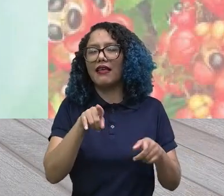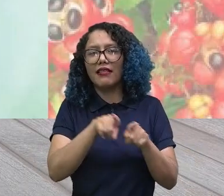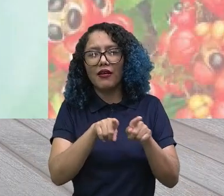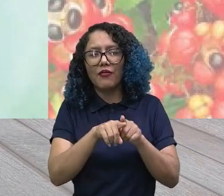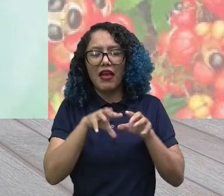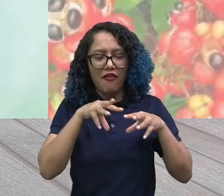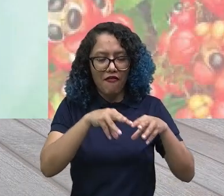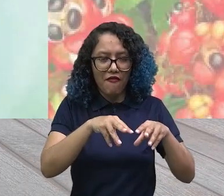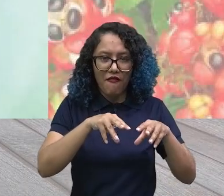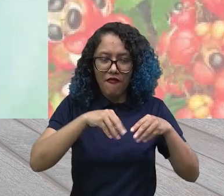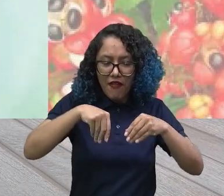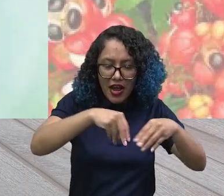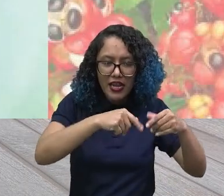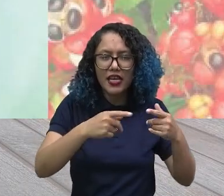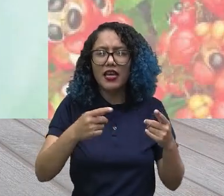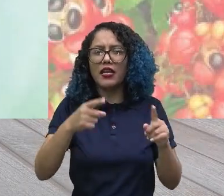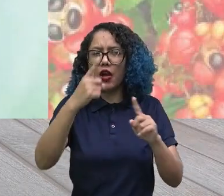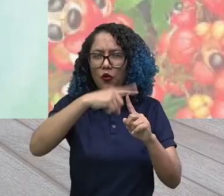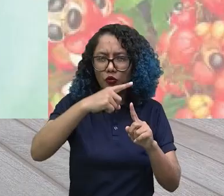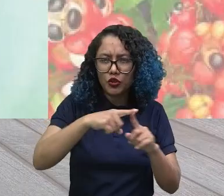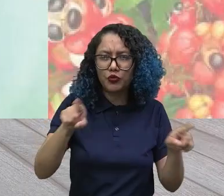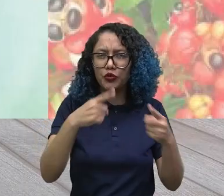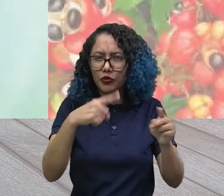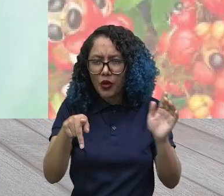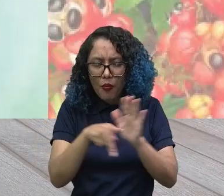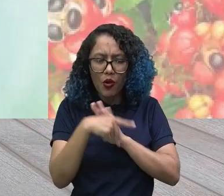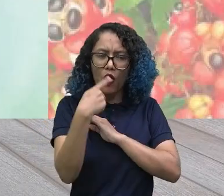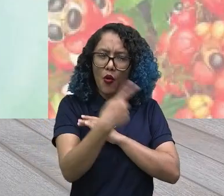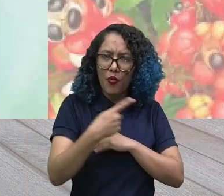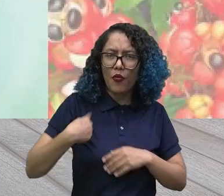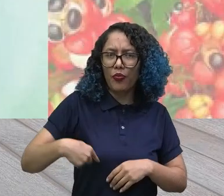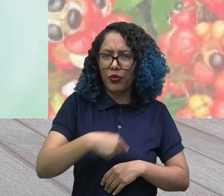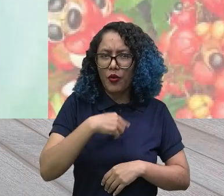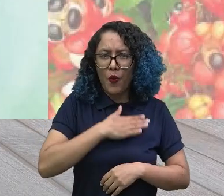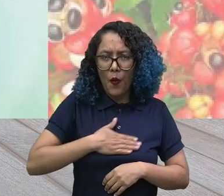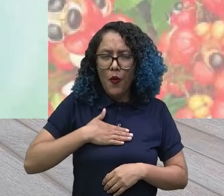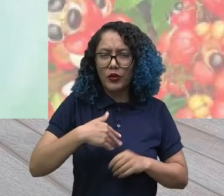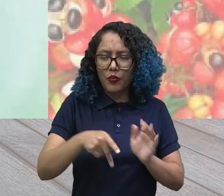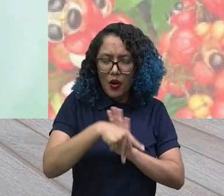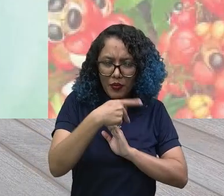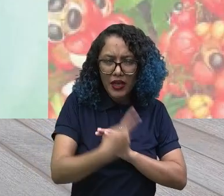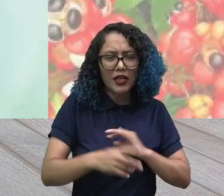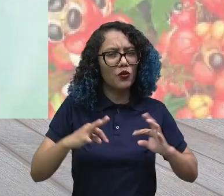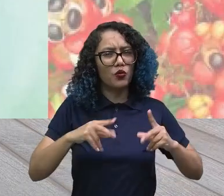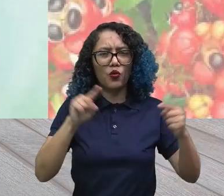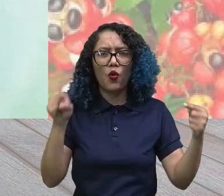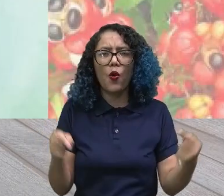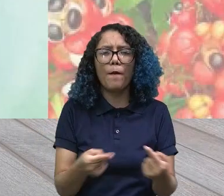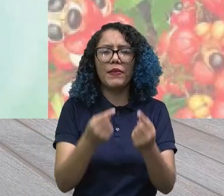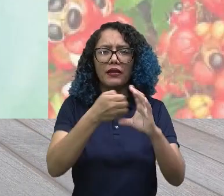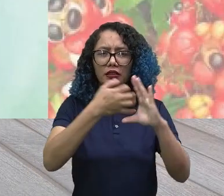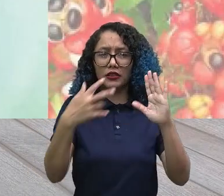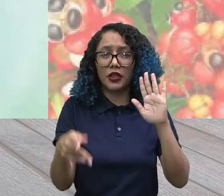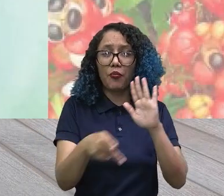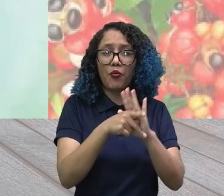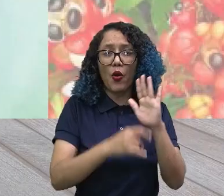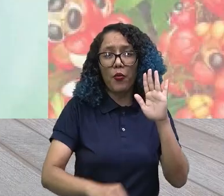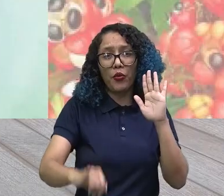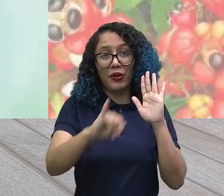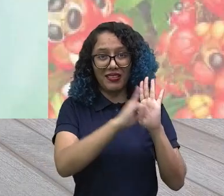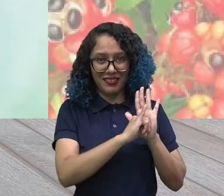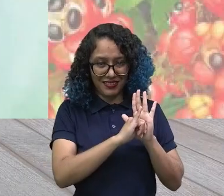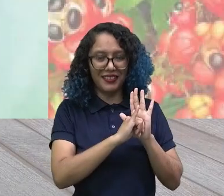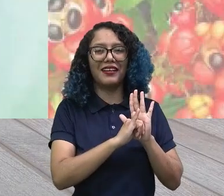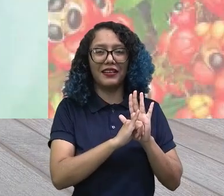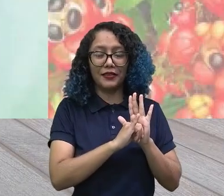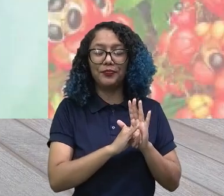tipo de música que a gente curte. Então, tudo isso compõe, né, essa identidade regional de um grupo. Isso mesmo, mas aí a gente também